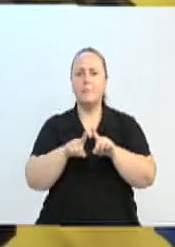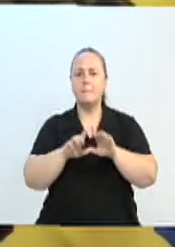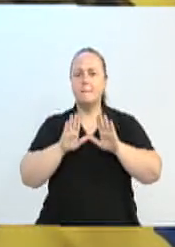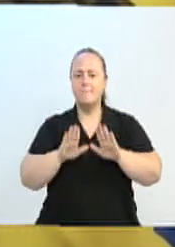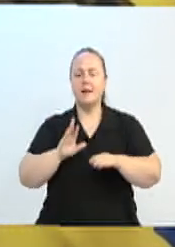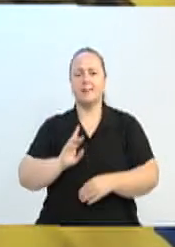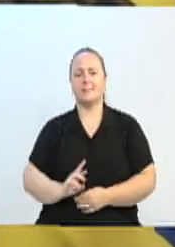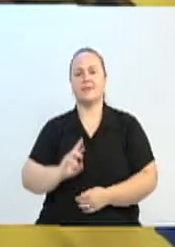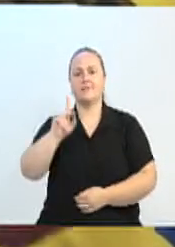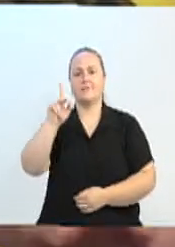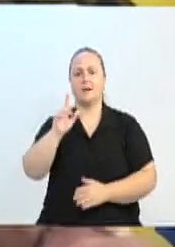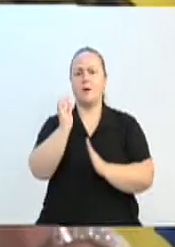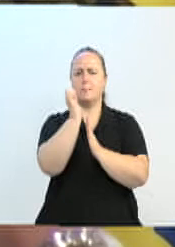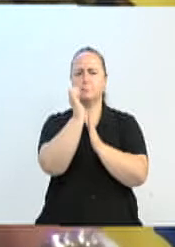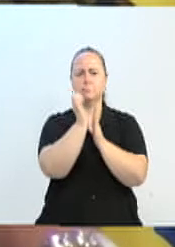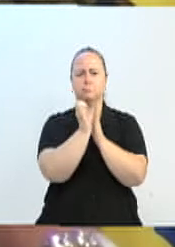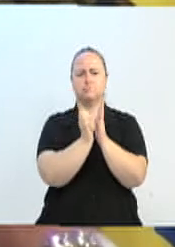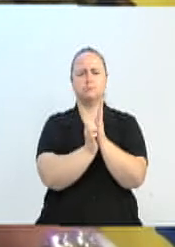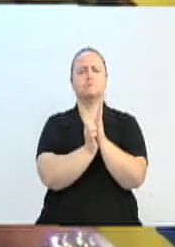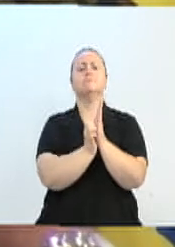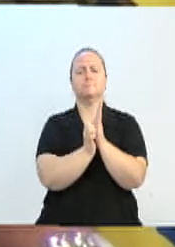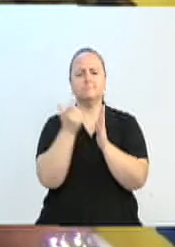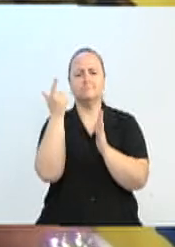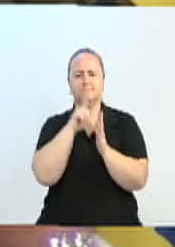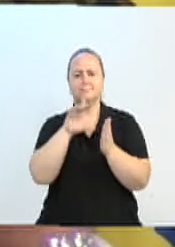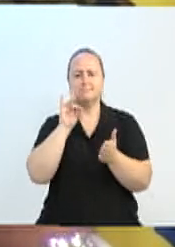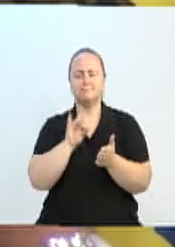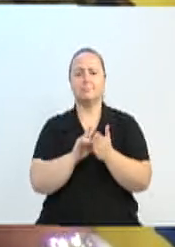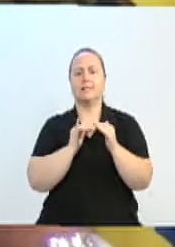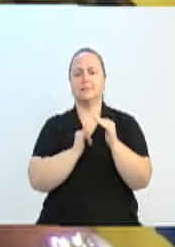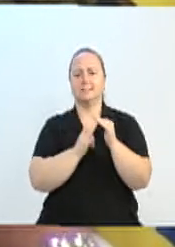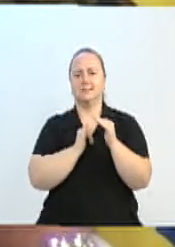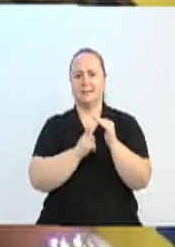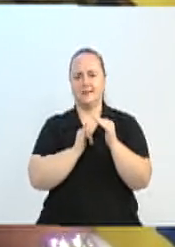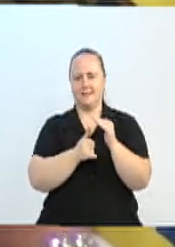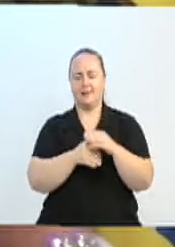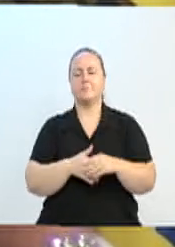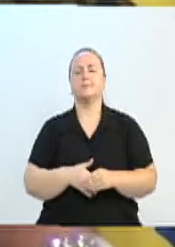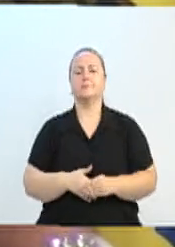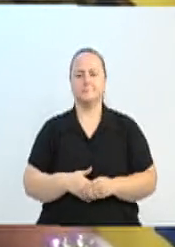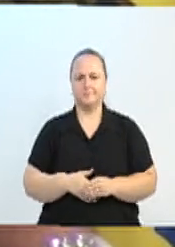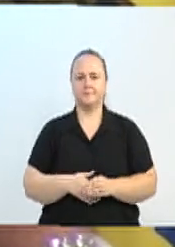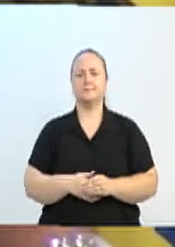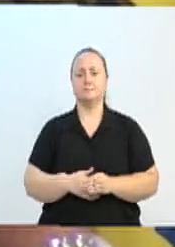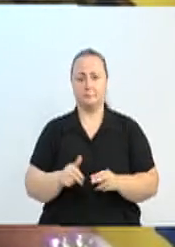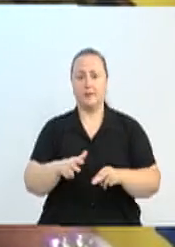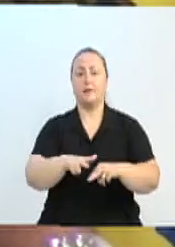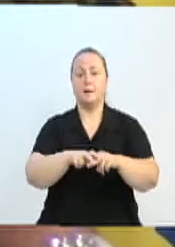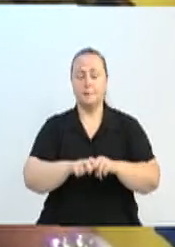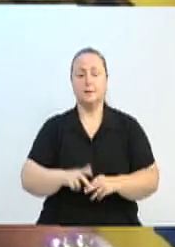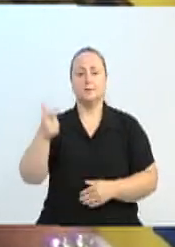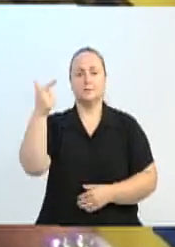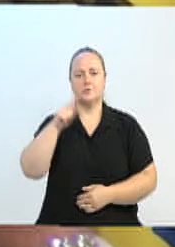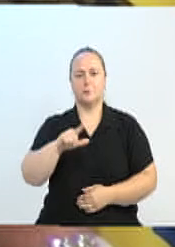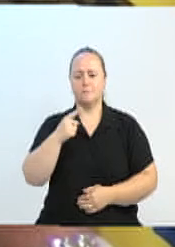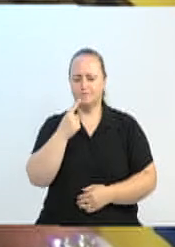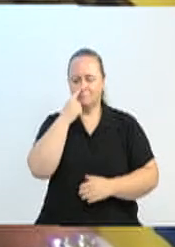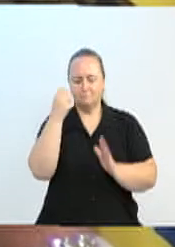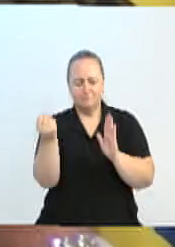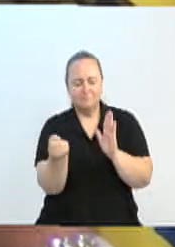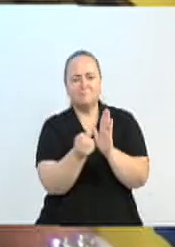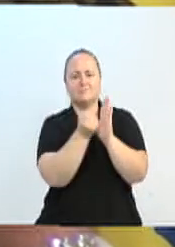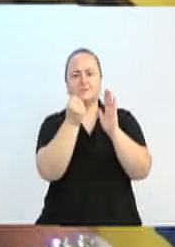e menos burocrático para as empresas Startup reforçando mais uma vez a identidade